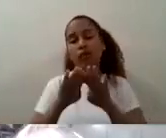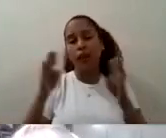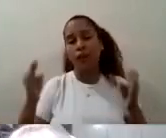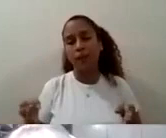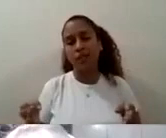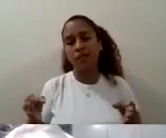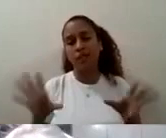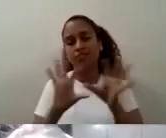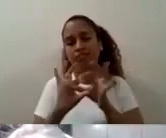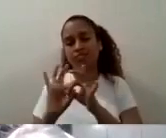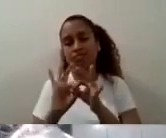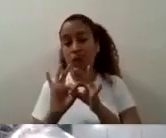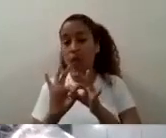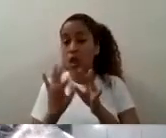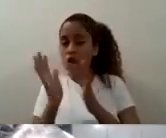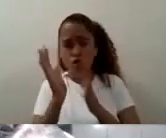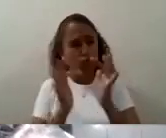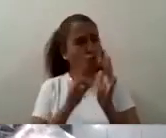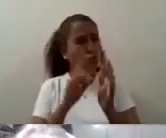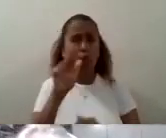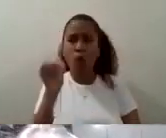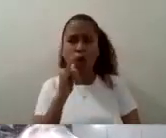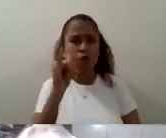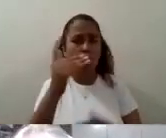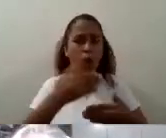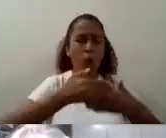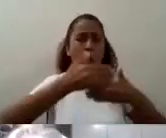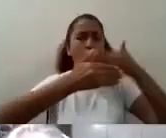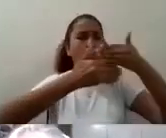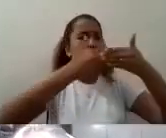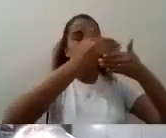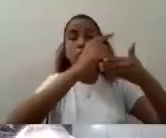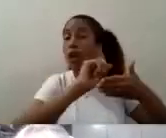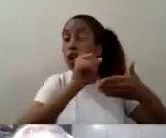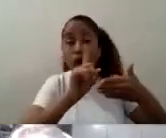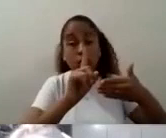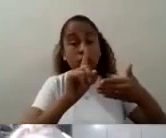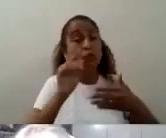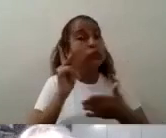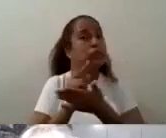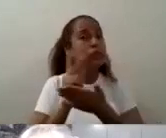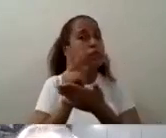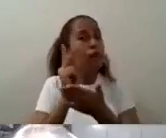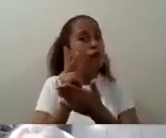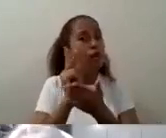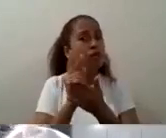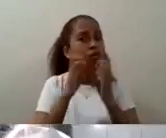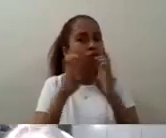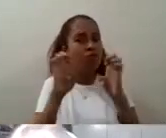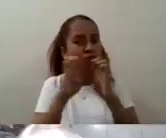Jesus não anunciou muros de divisão, mas Jesus o tempo todo nos evangelhos